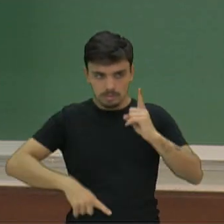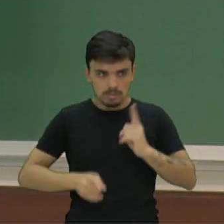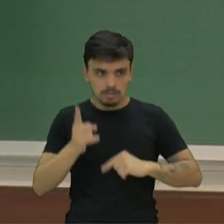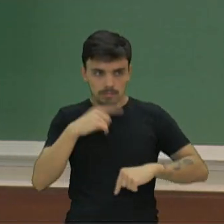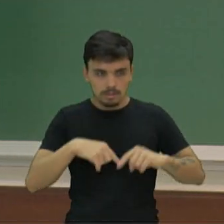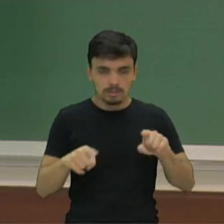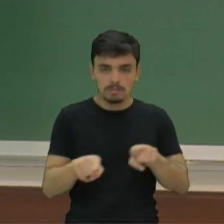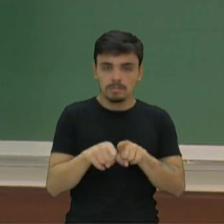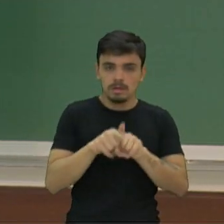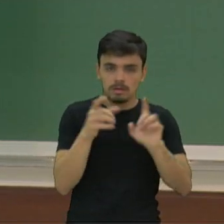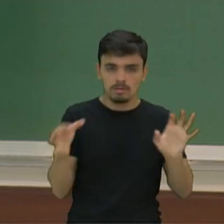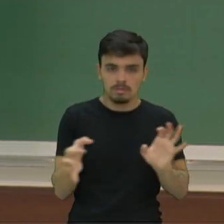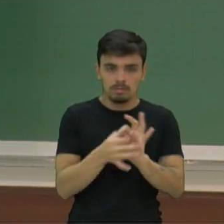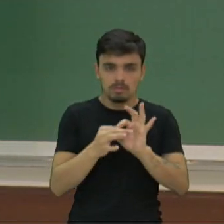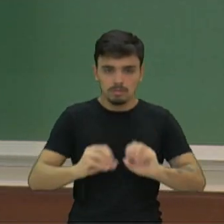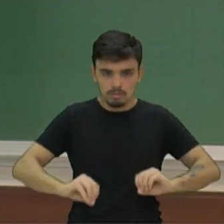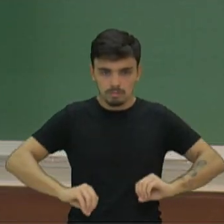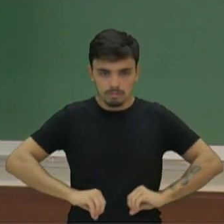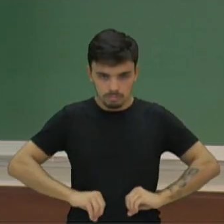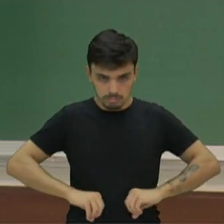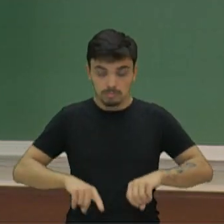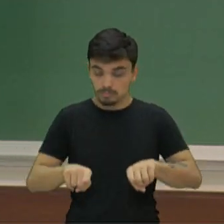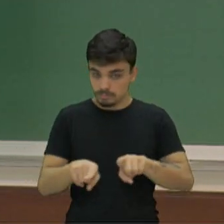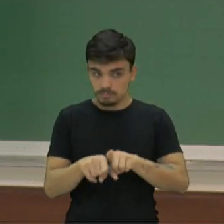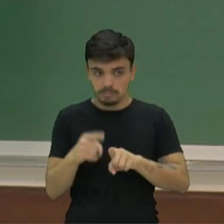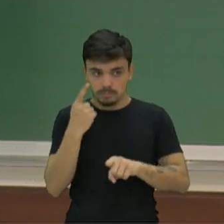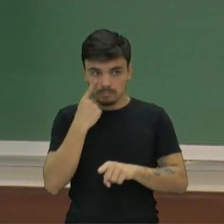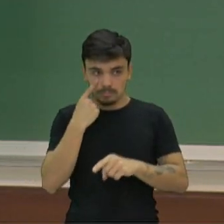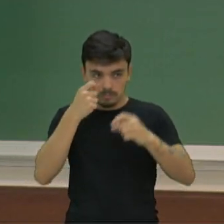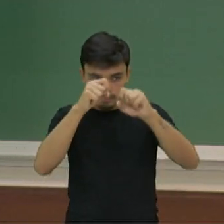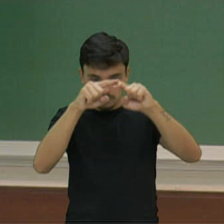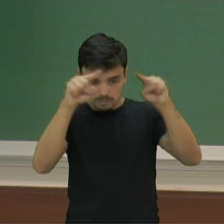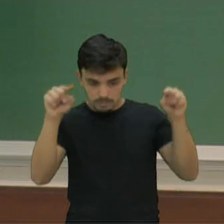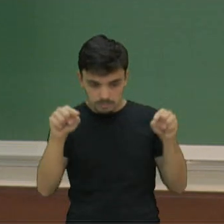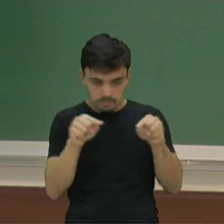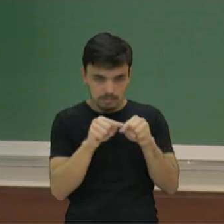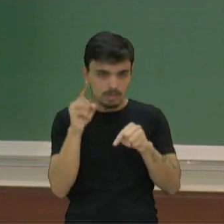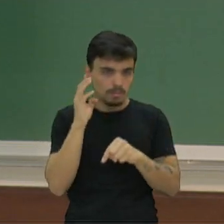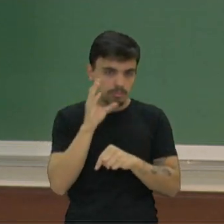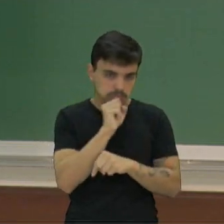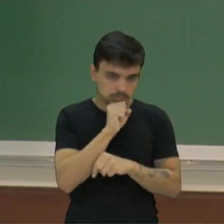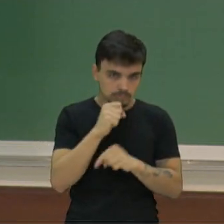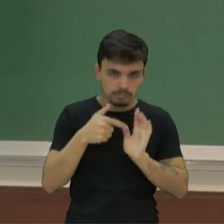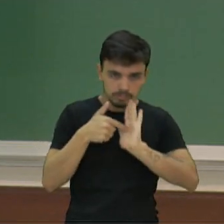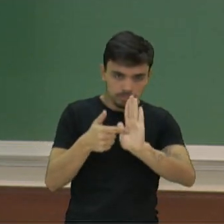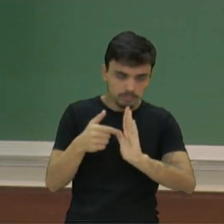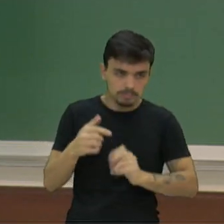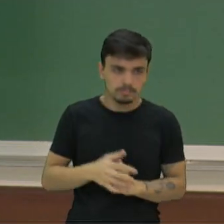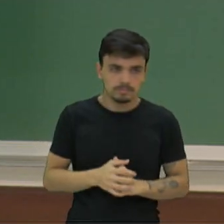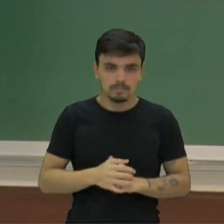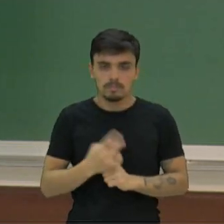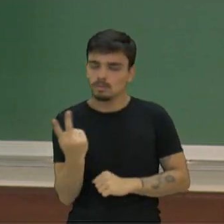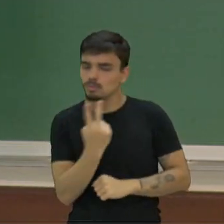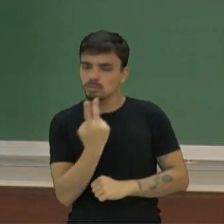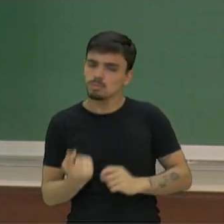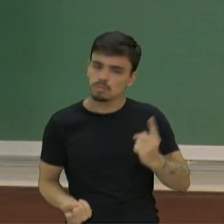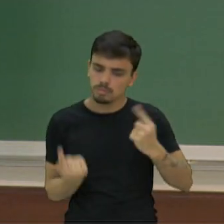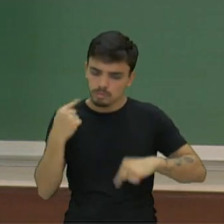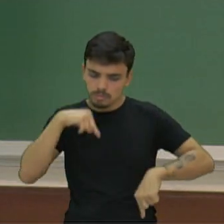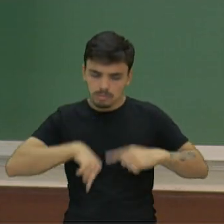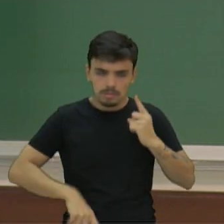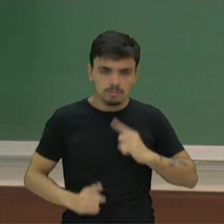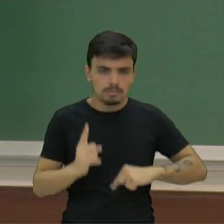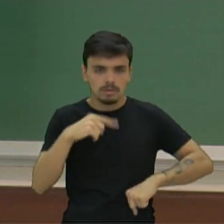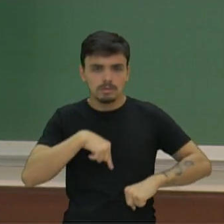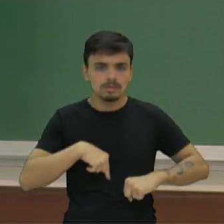esquematizado aqui nesse diagraminha aqui. Esses dois hormônios estimulam o desenvolvimento dos folículos